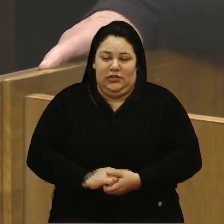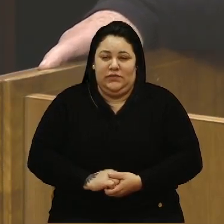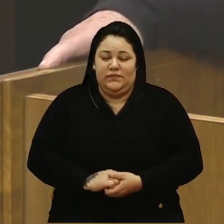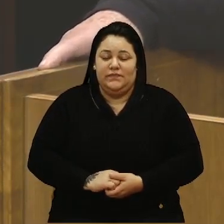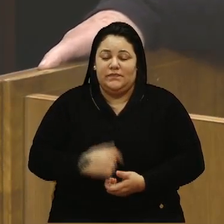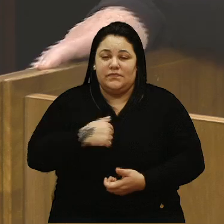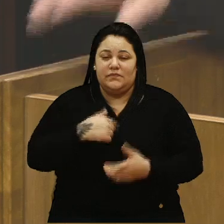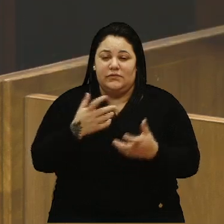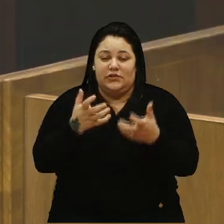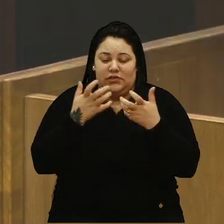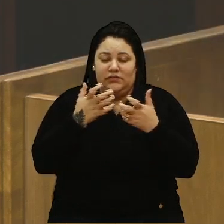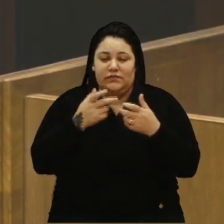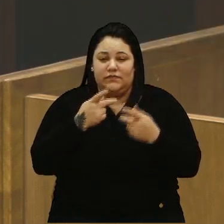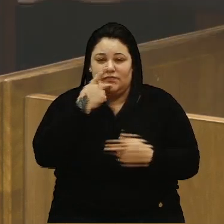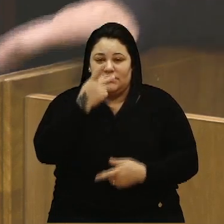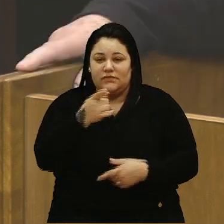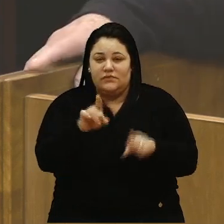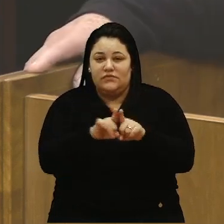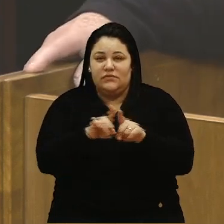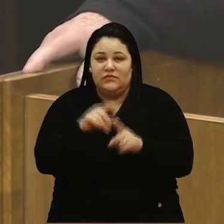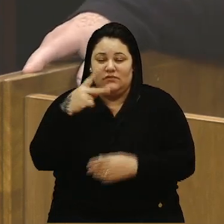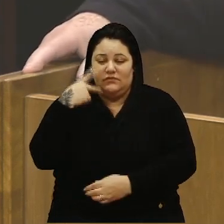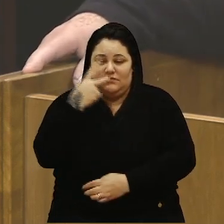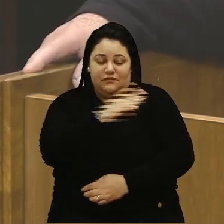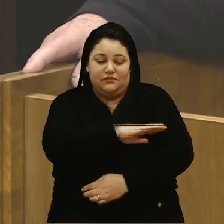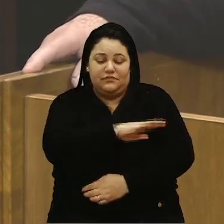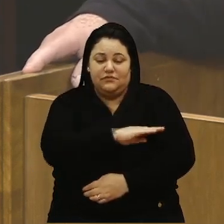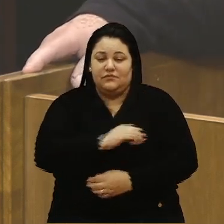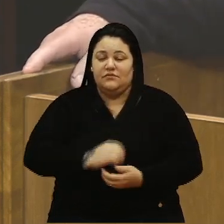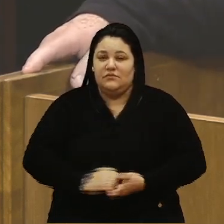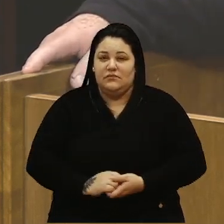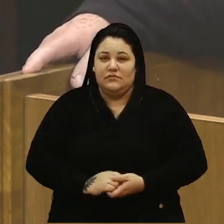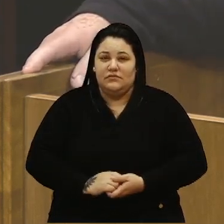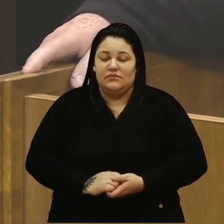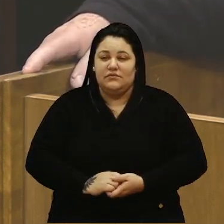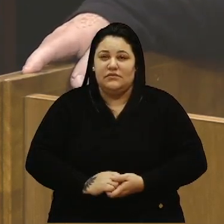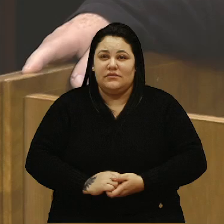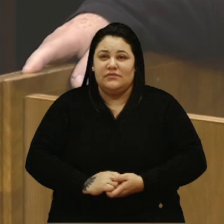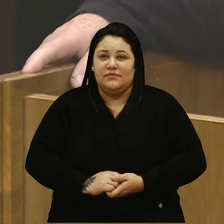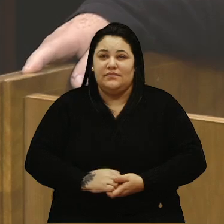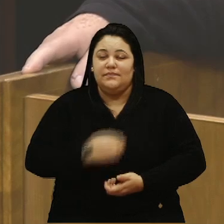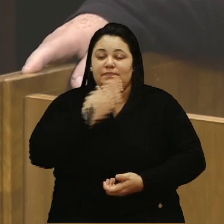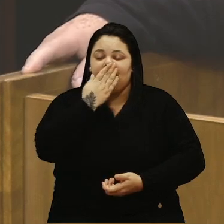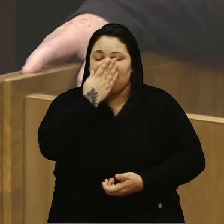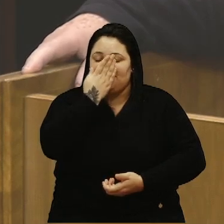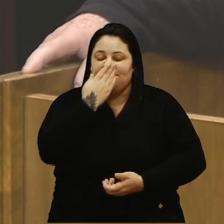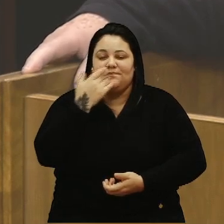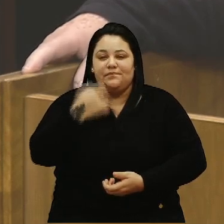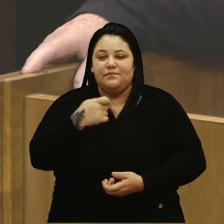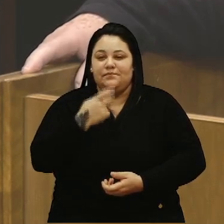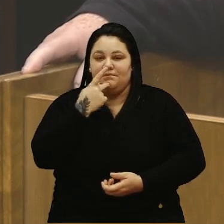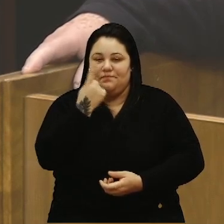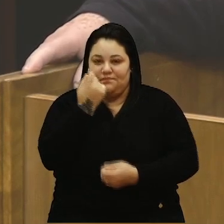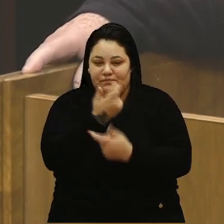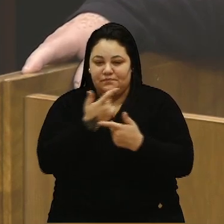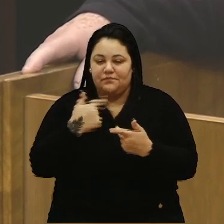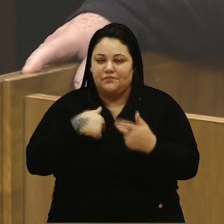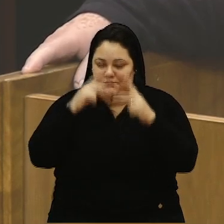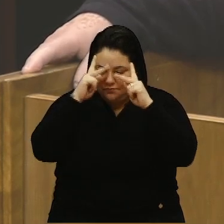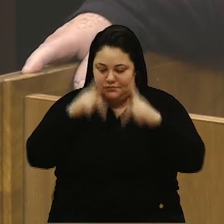Ramon. Me permite uma parte? Vereador Ramon, eu gostaria de dizer que há uma coisa que eu